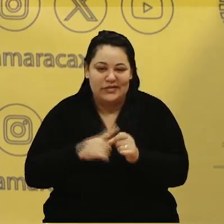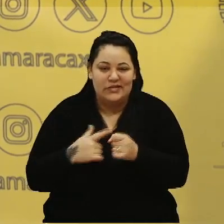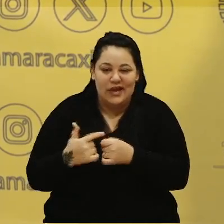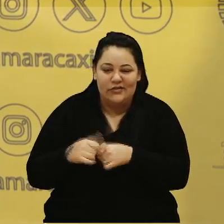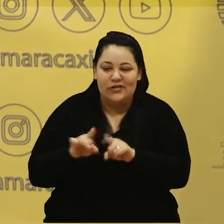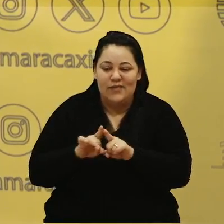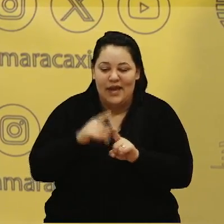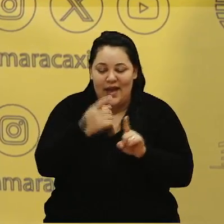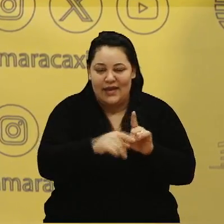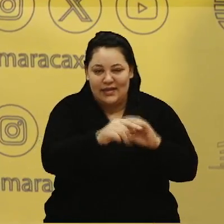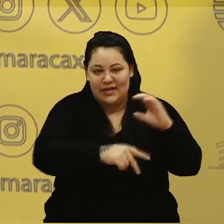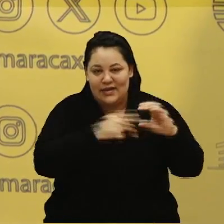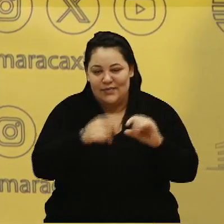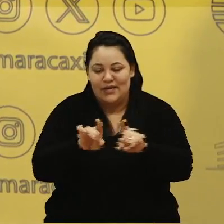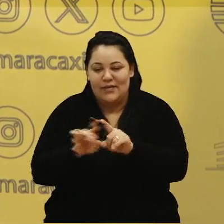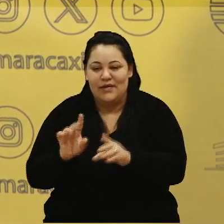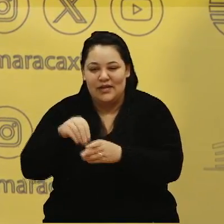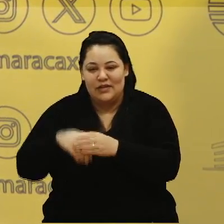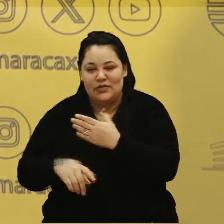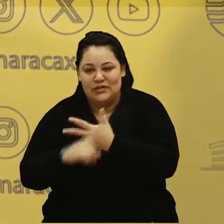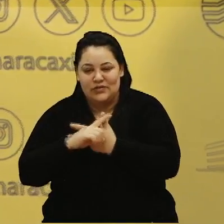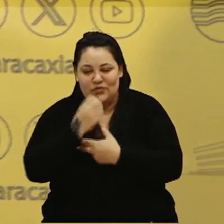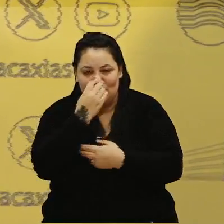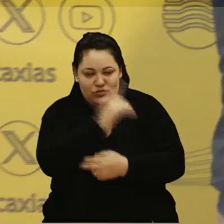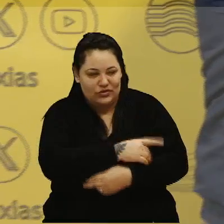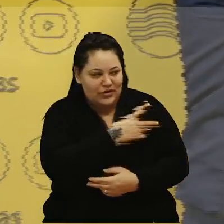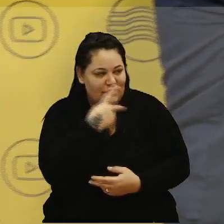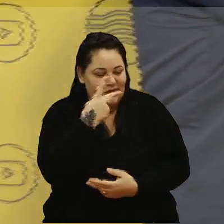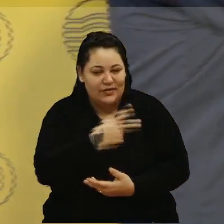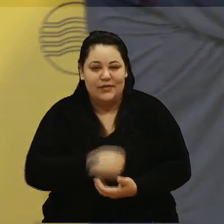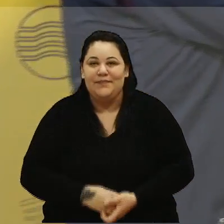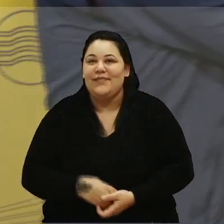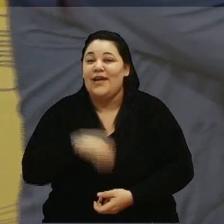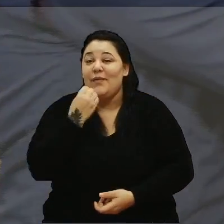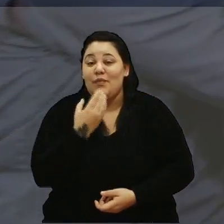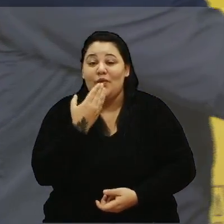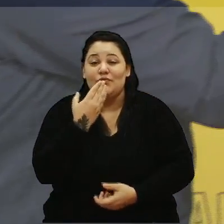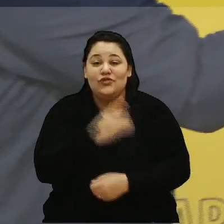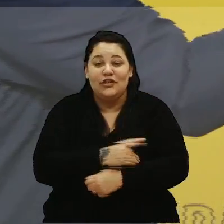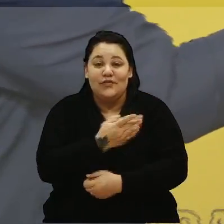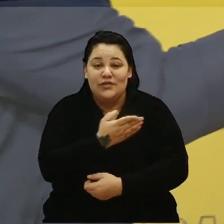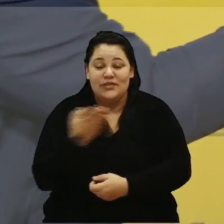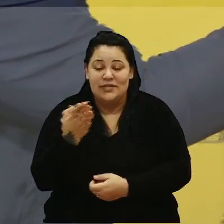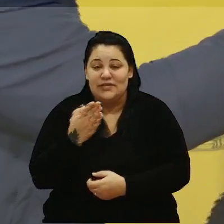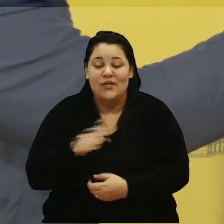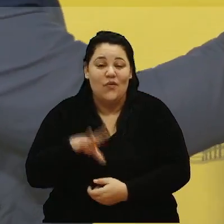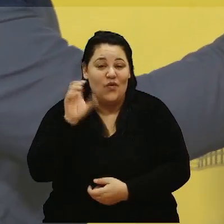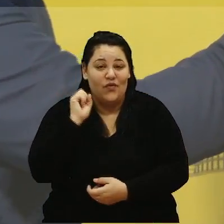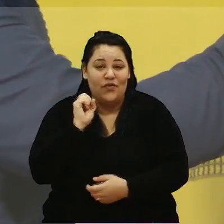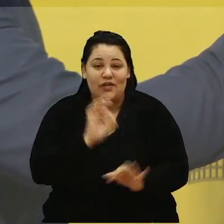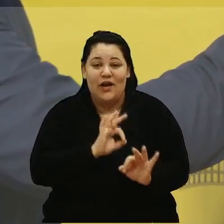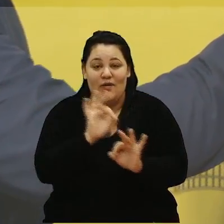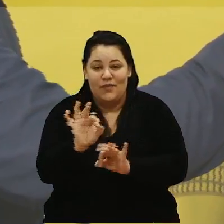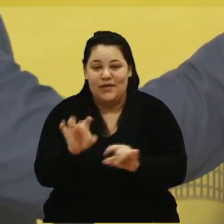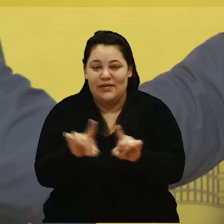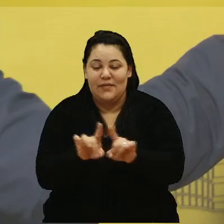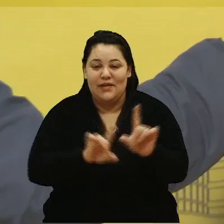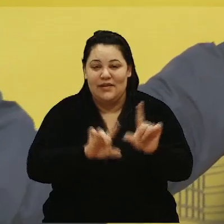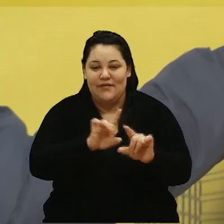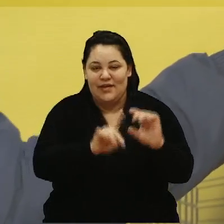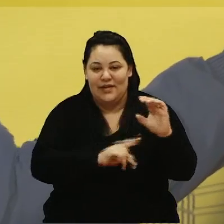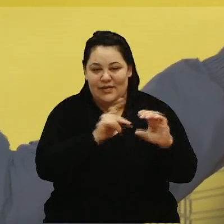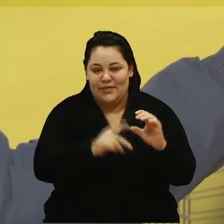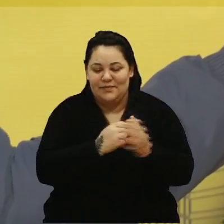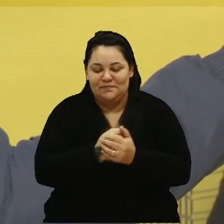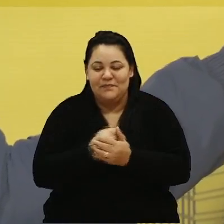como no Executivo. Bom dia, vereadora. Bom dia, Fabinho. Bom dia a quem está nos escutando pela TV Câmara.